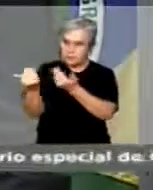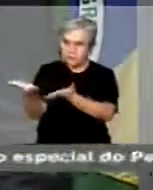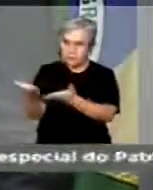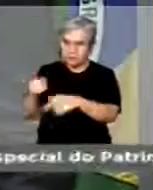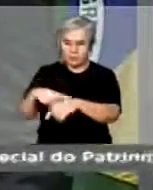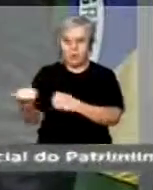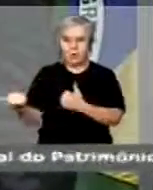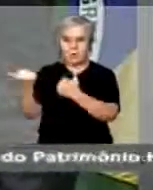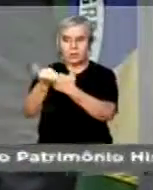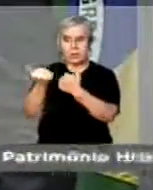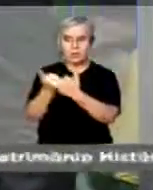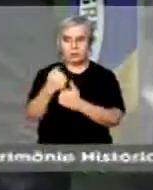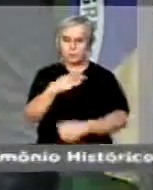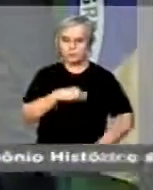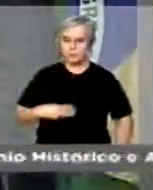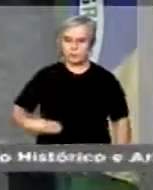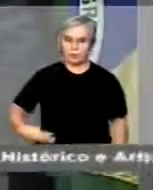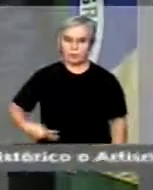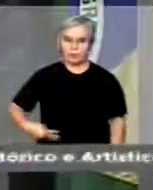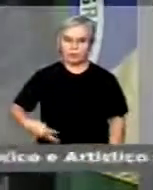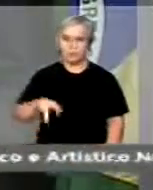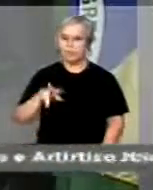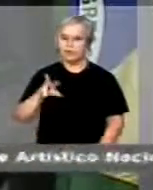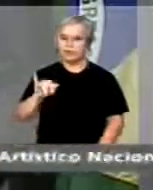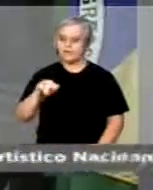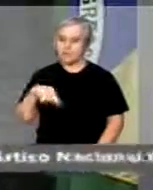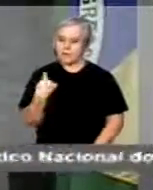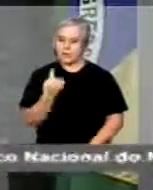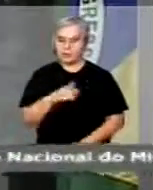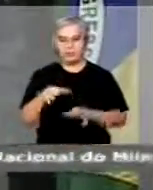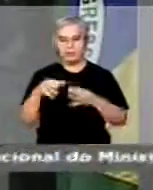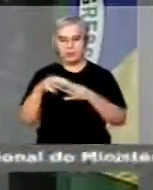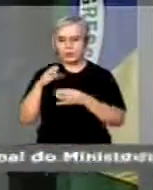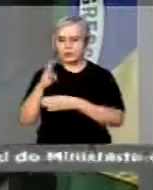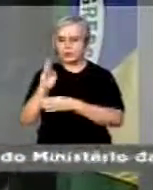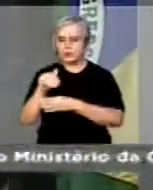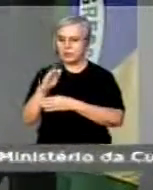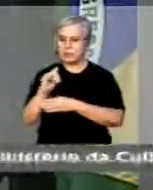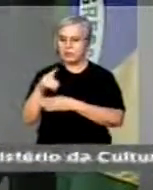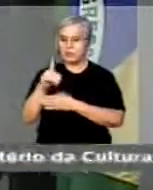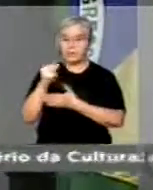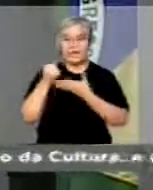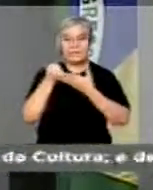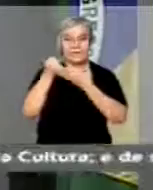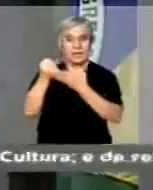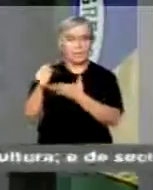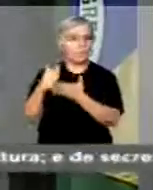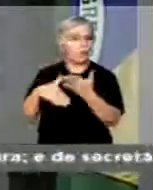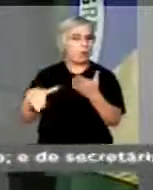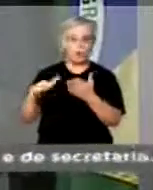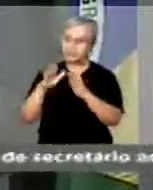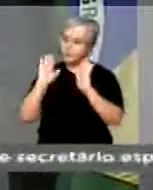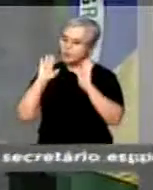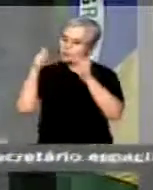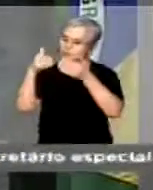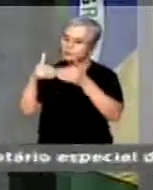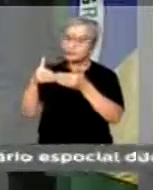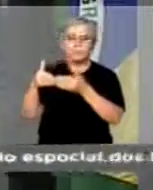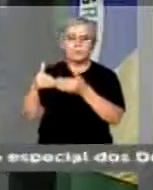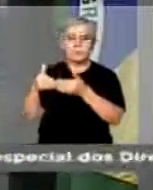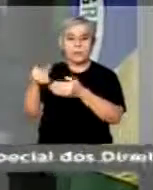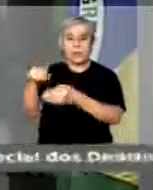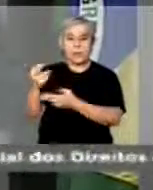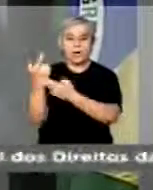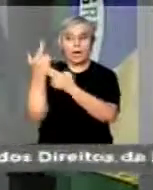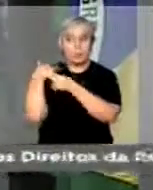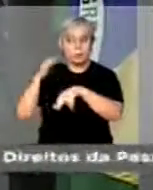assumir o cargo. Terá da nossa bancada apoio incondicional e irrestrito à